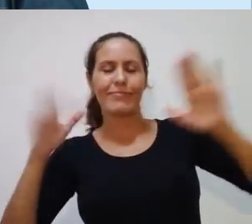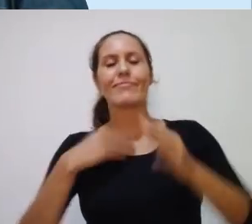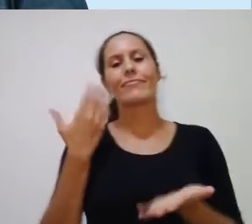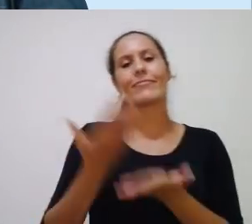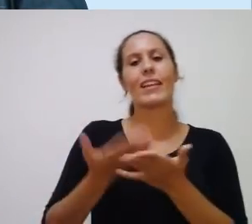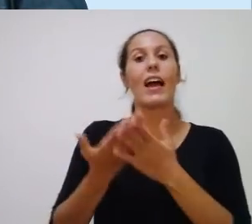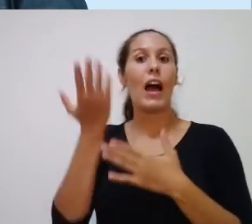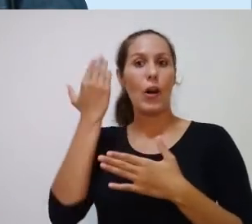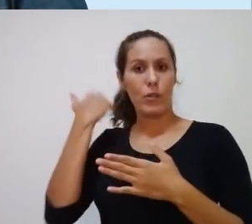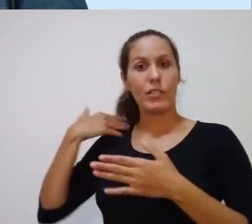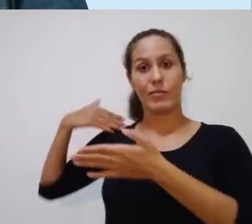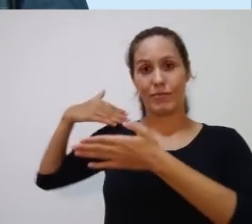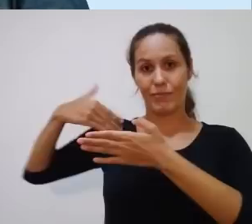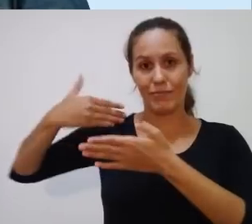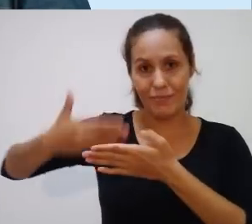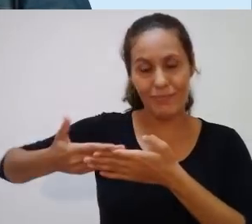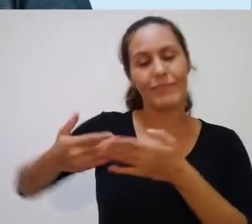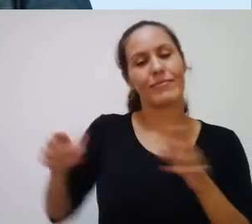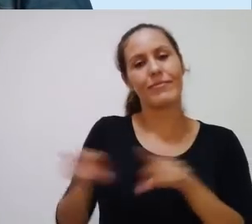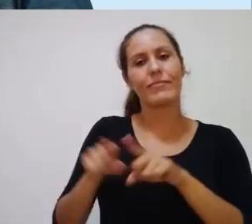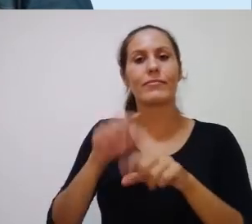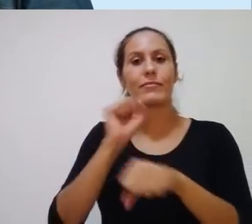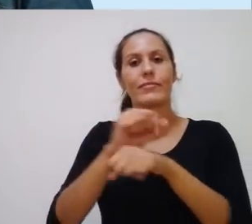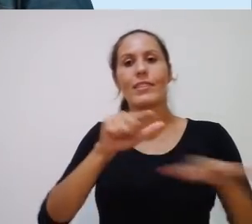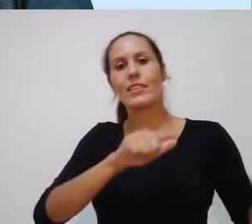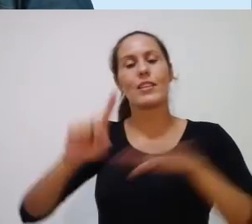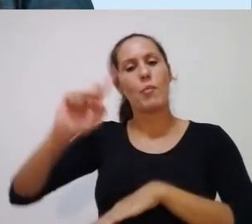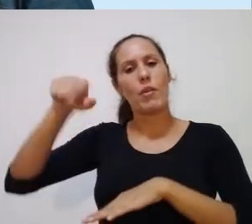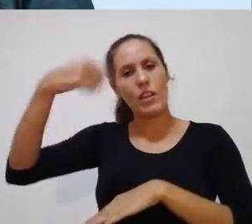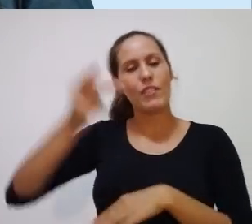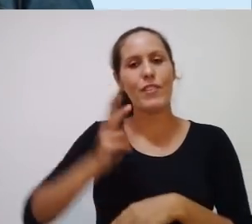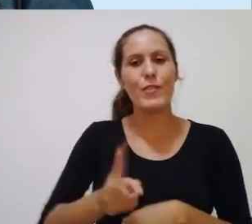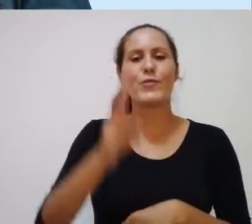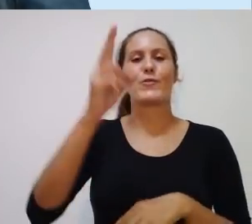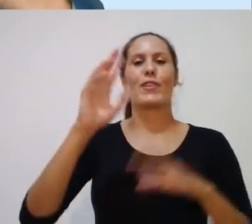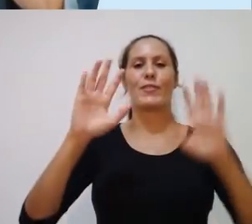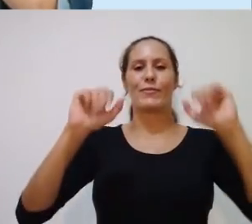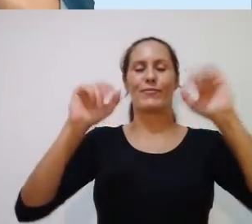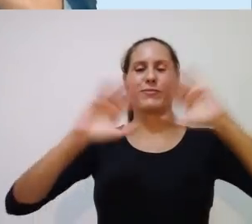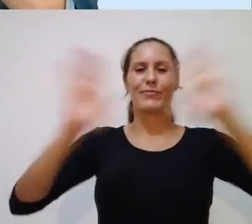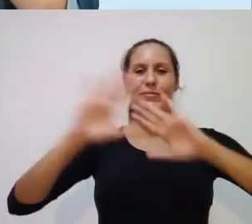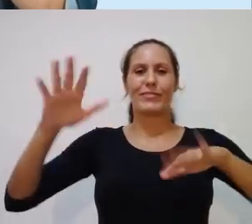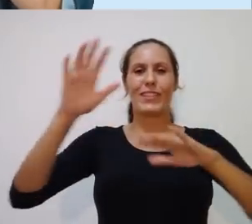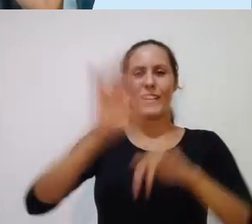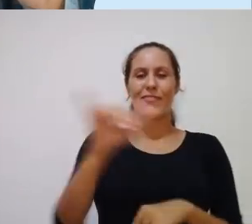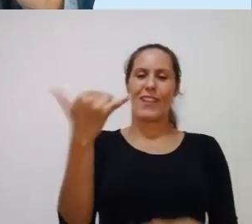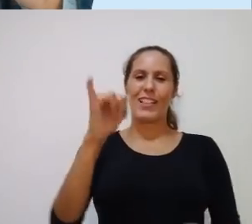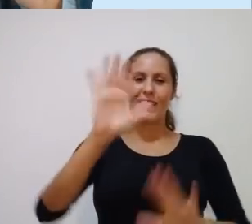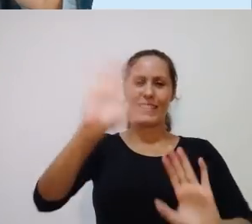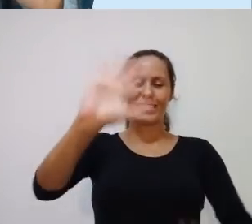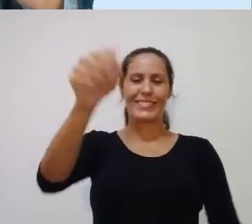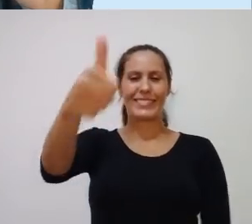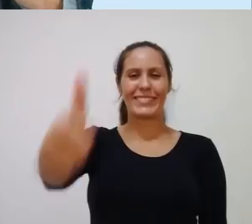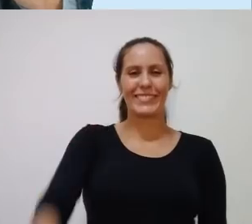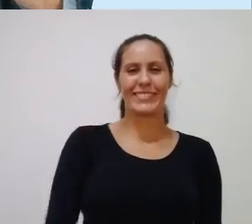nossas aulas anteriores e espera aí que semana que vem tem mais aulas para vocês. Tchau, galera. Valeu!